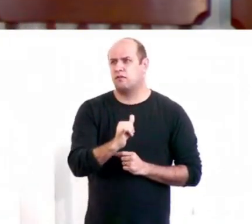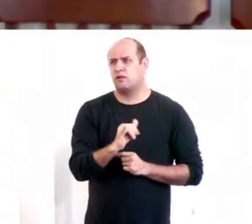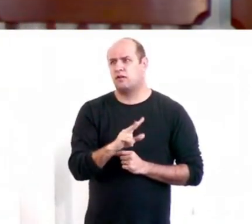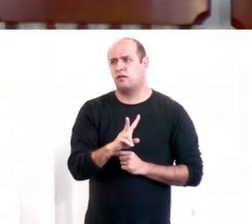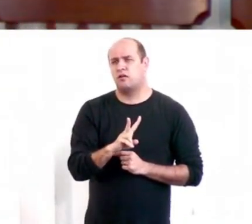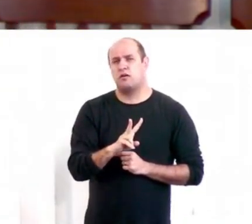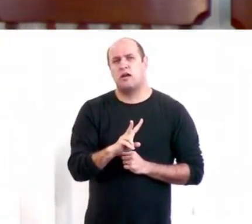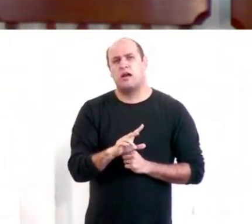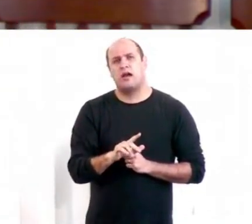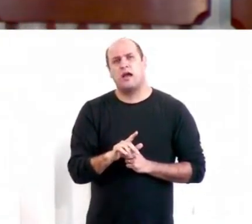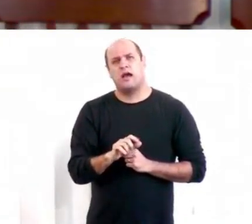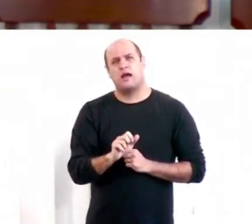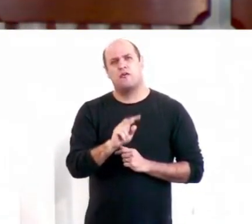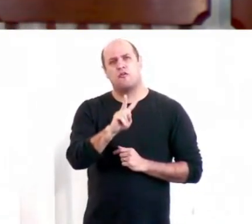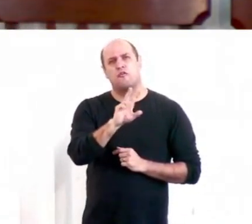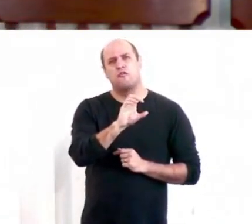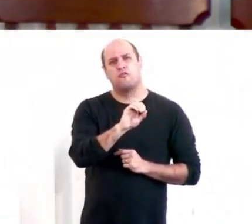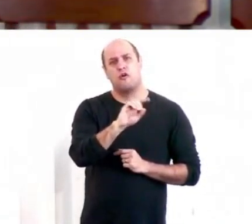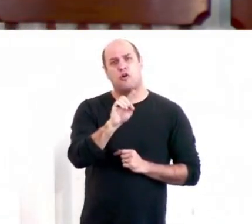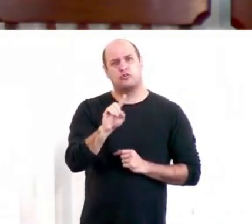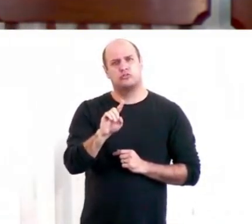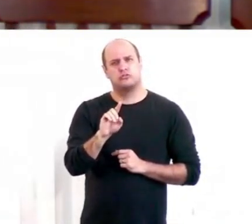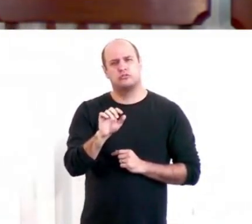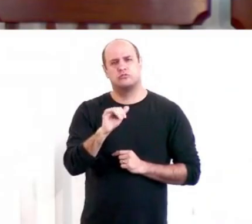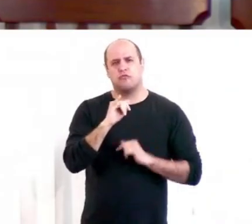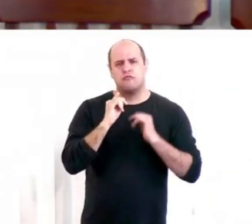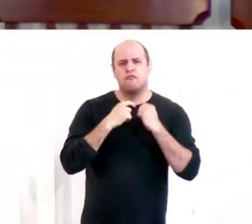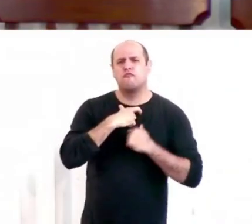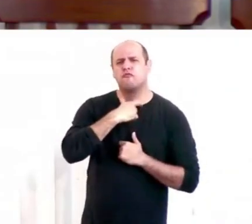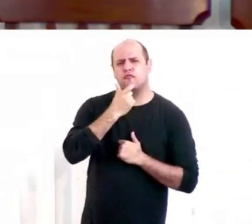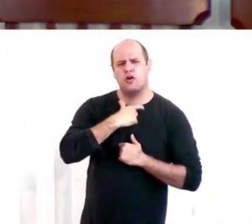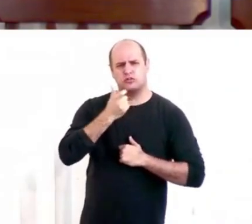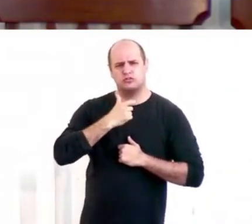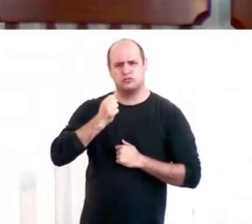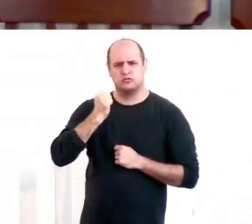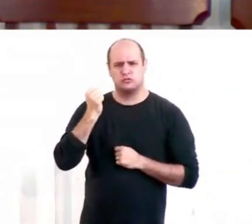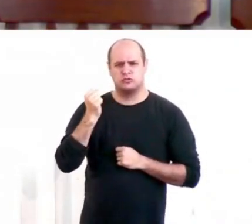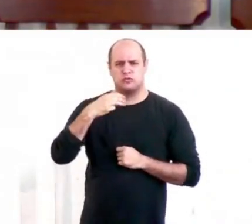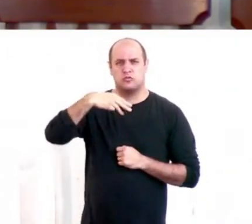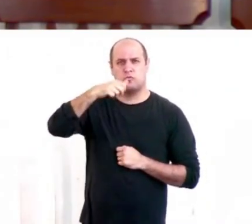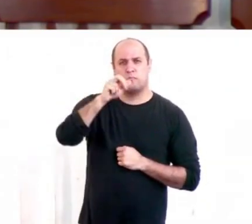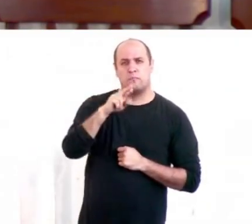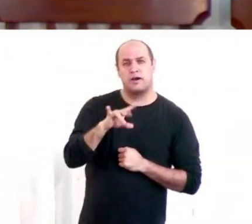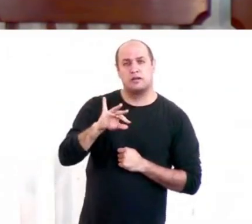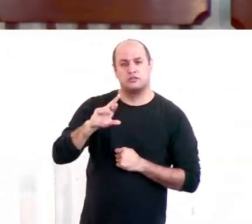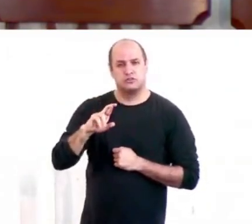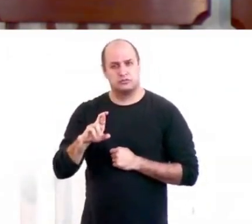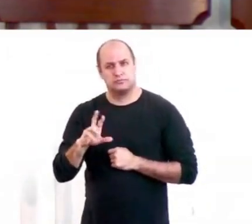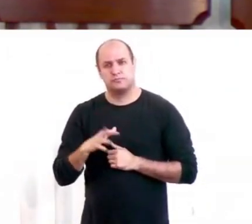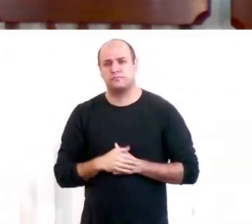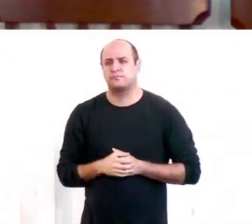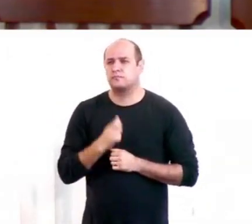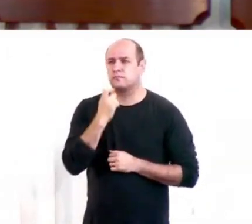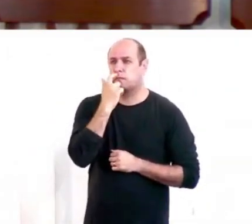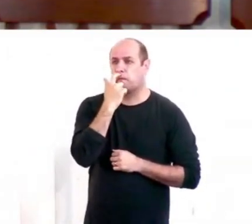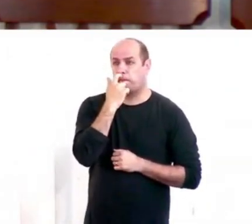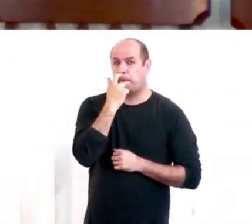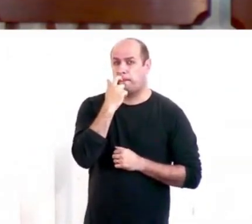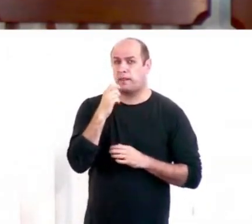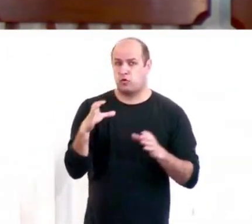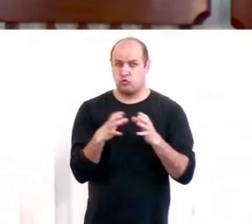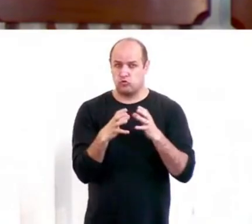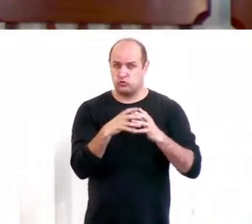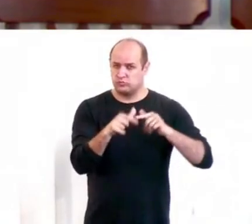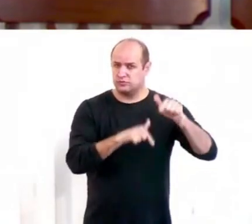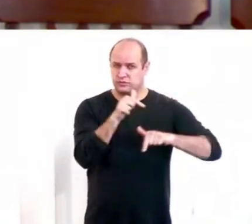Agência missionária Voz dos Mártires. Essa agência trabalha um passo a mais do que a nossa. A nossa